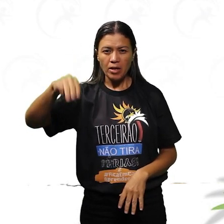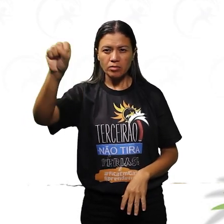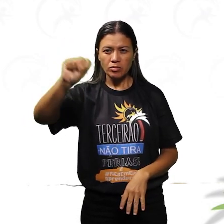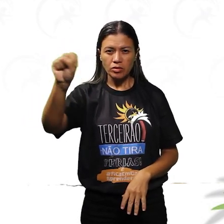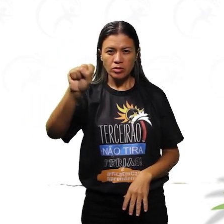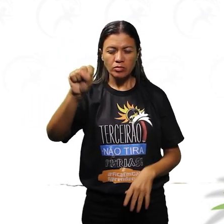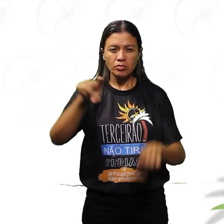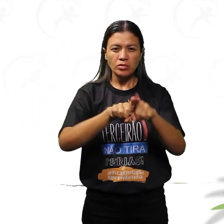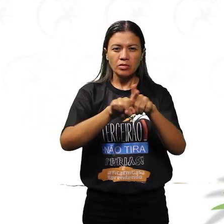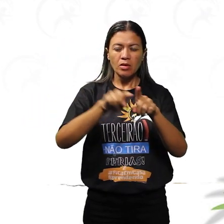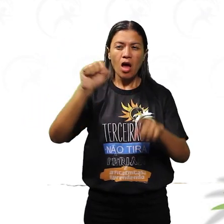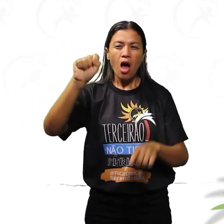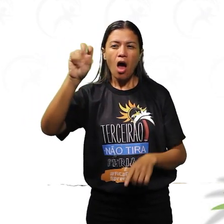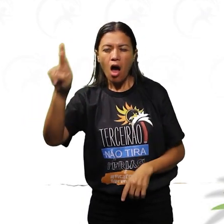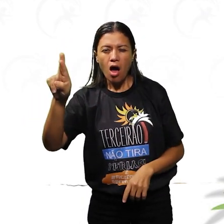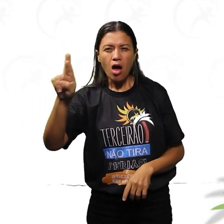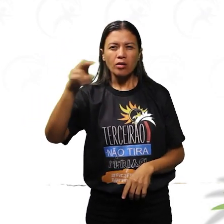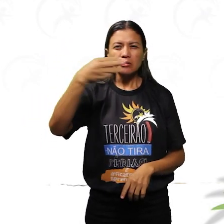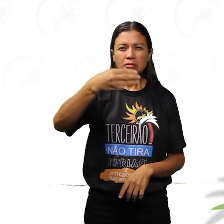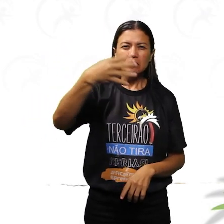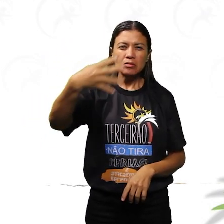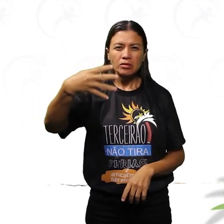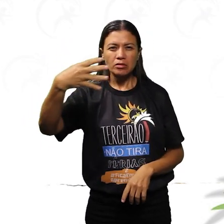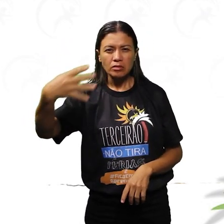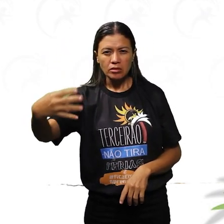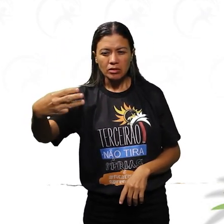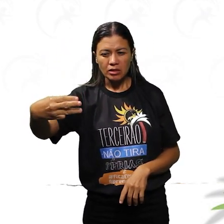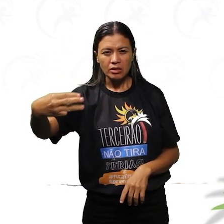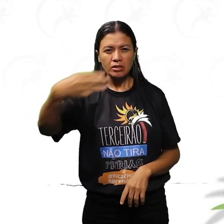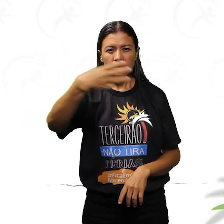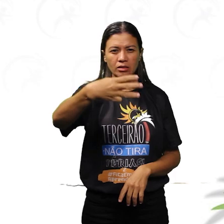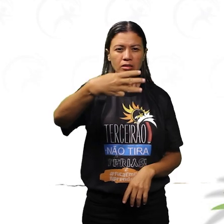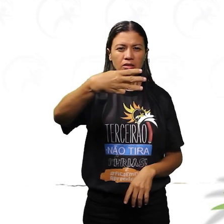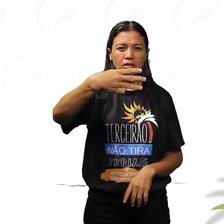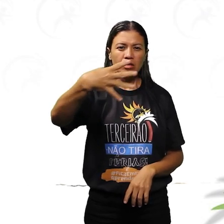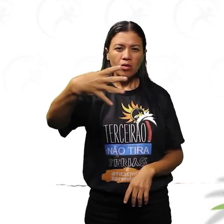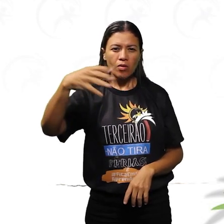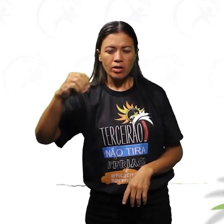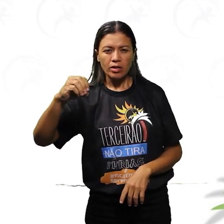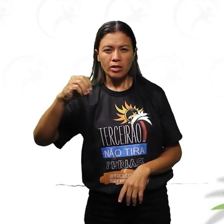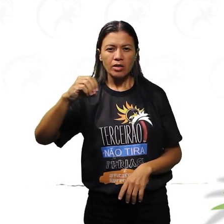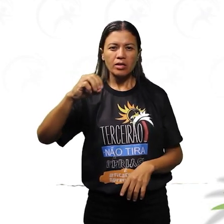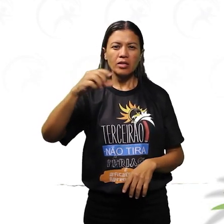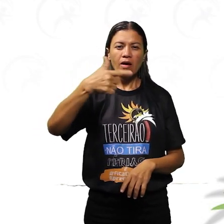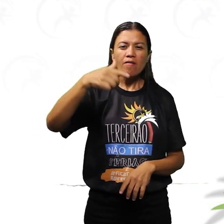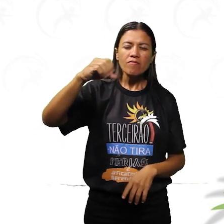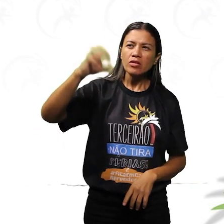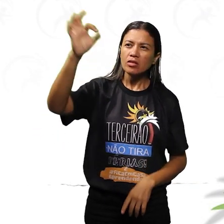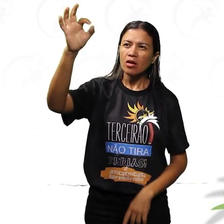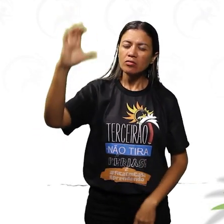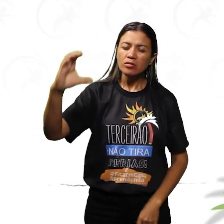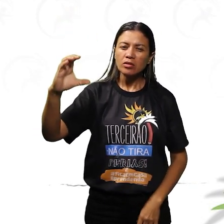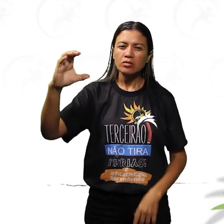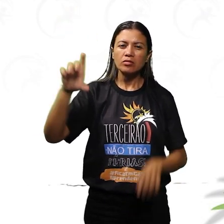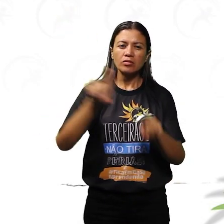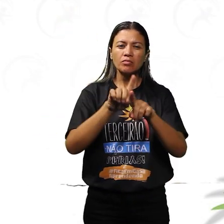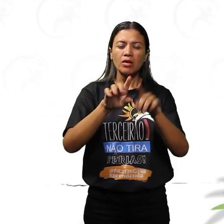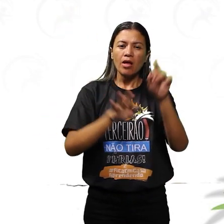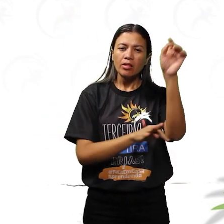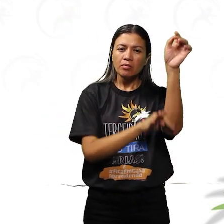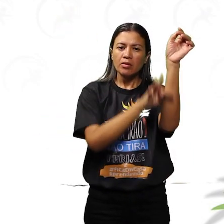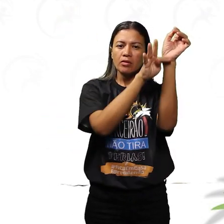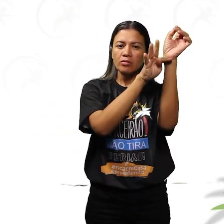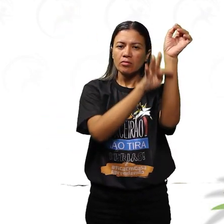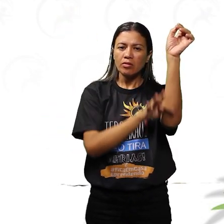ar 343, 340 metros por segundo. Então eu estou colocando a 20 graus Celsius, então a temperatura, a densidade, ela pode